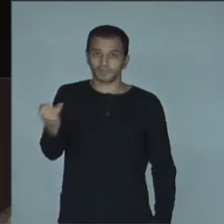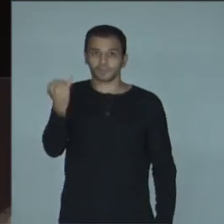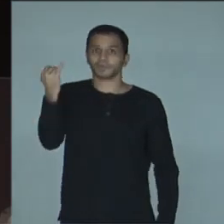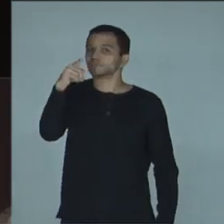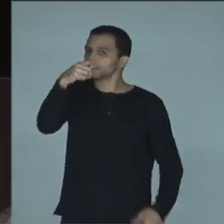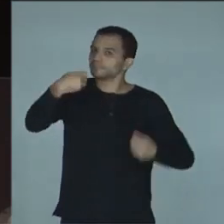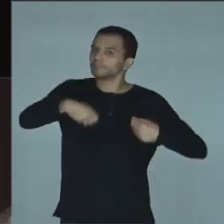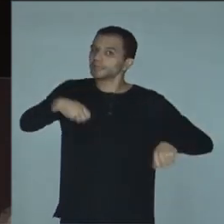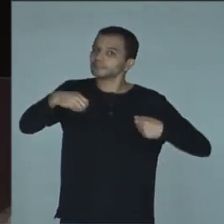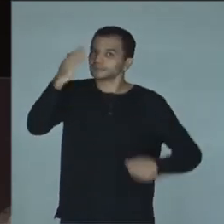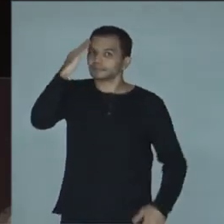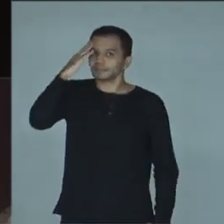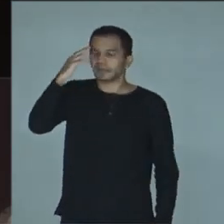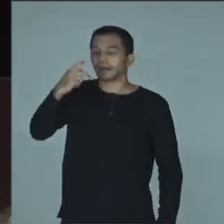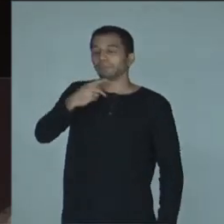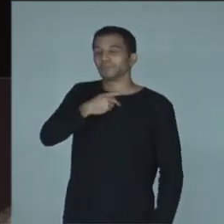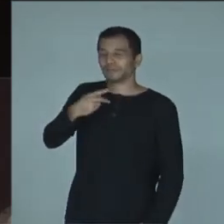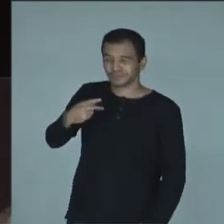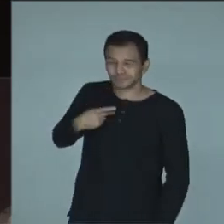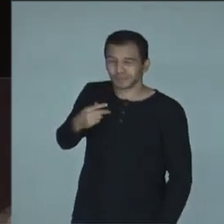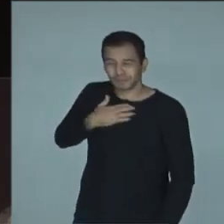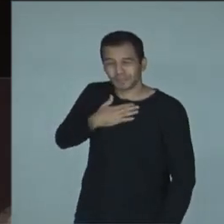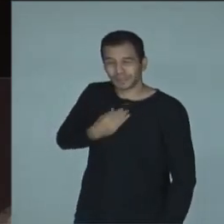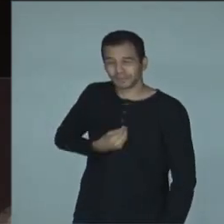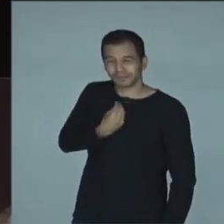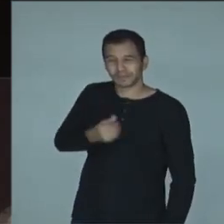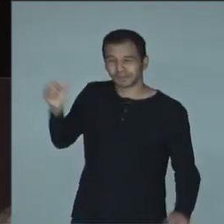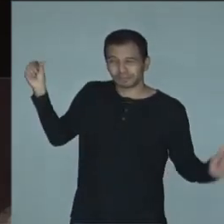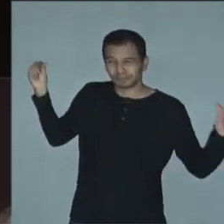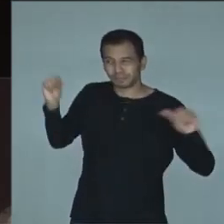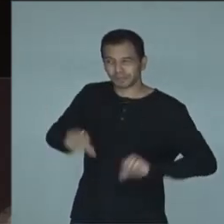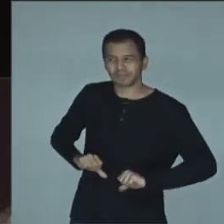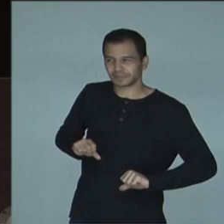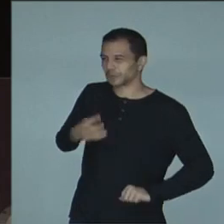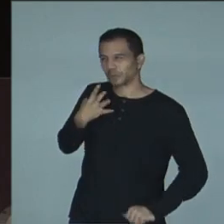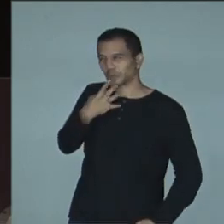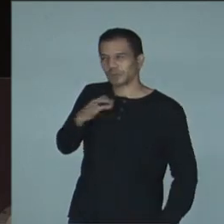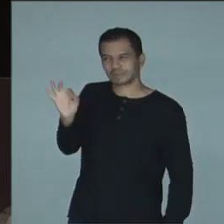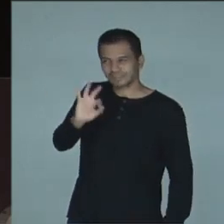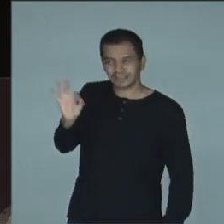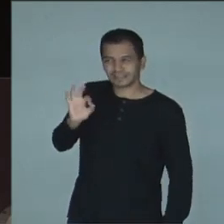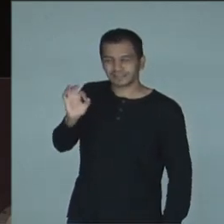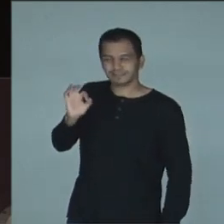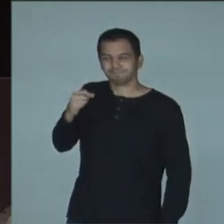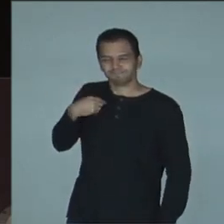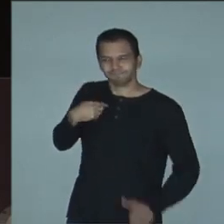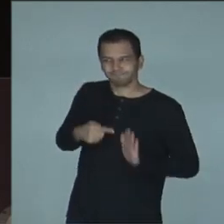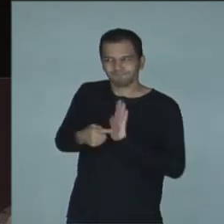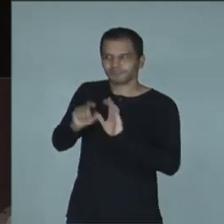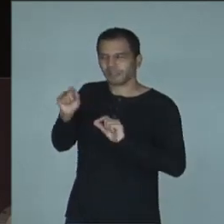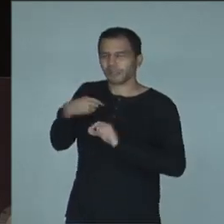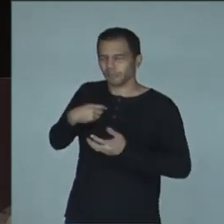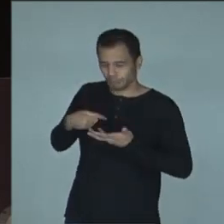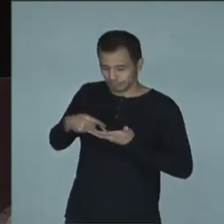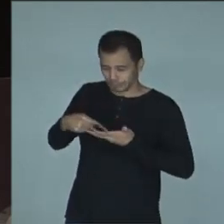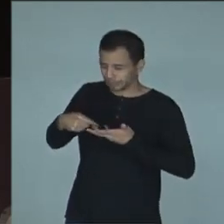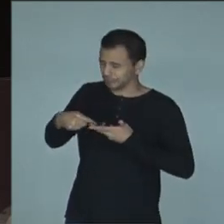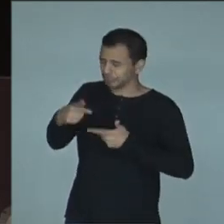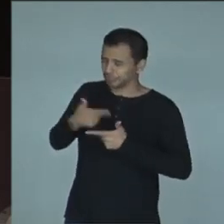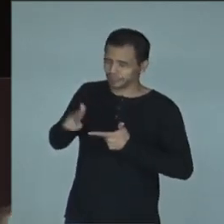droga pastor só não sabe da missa um terço e eu tô cheio de